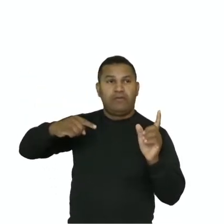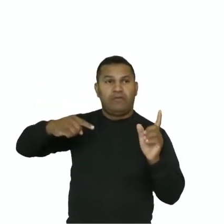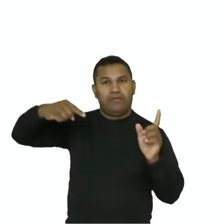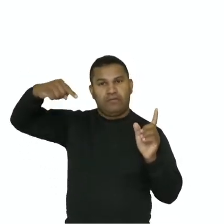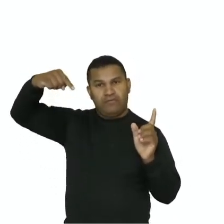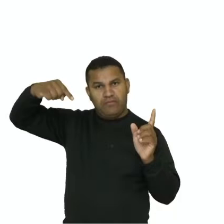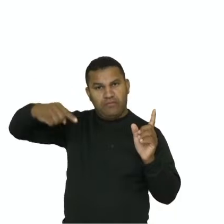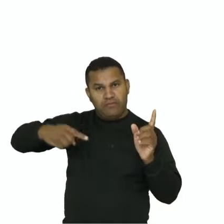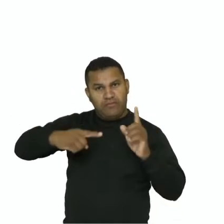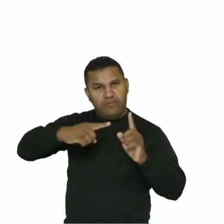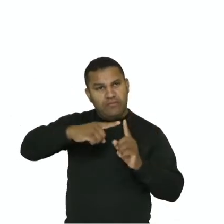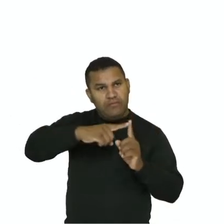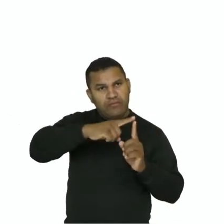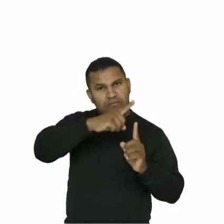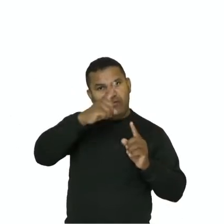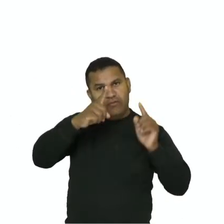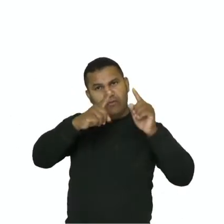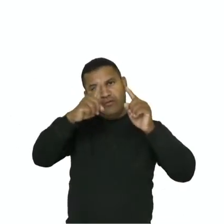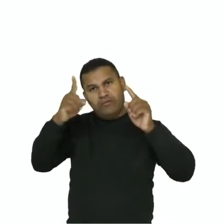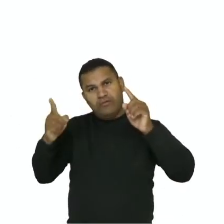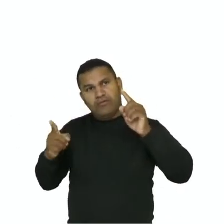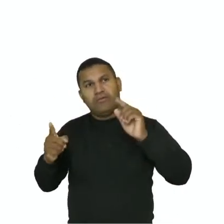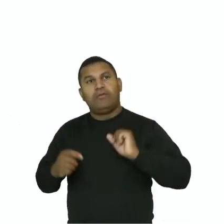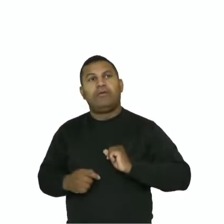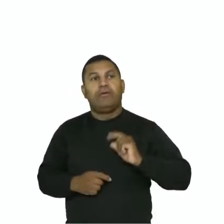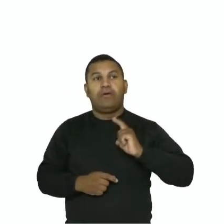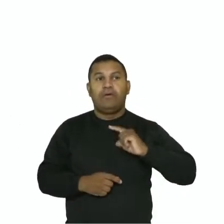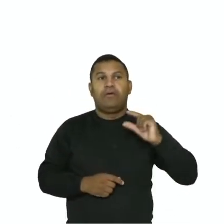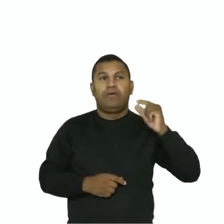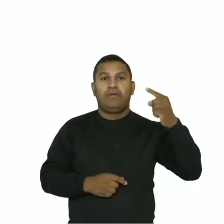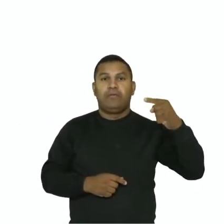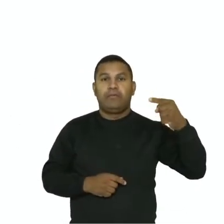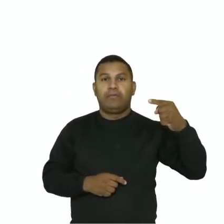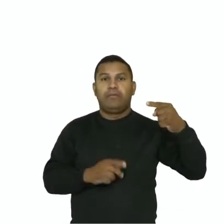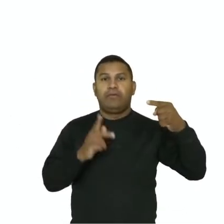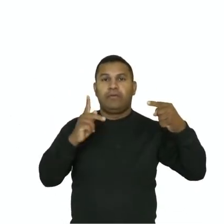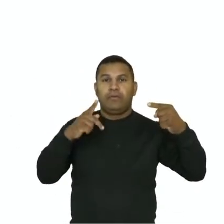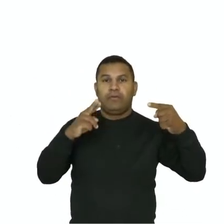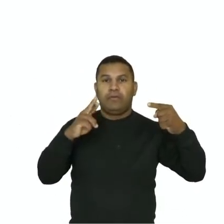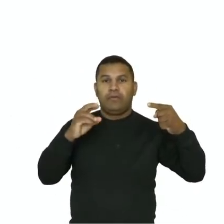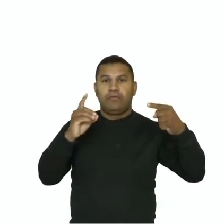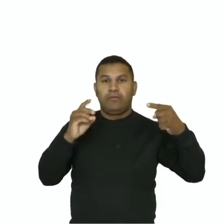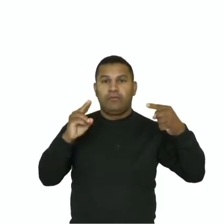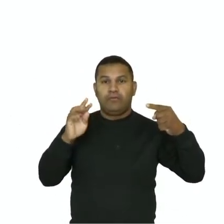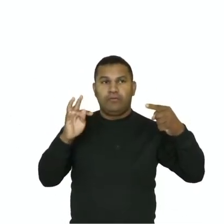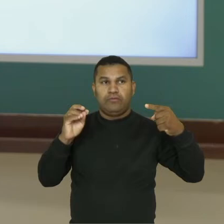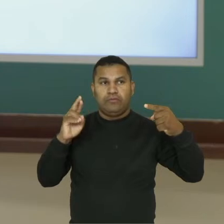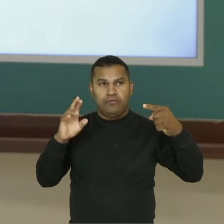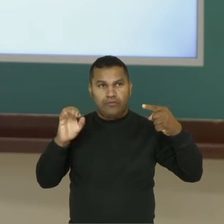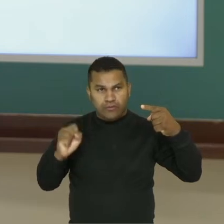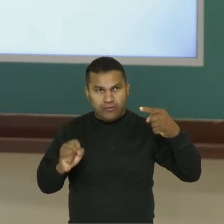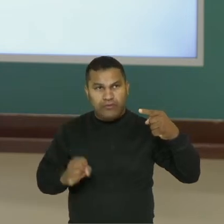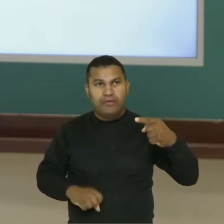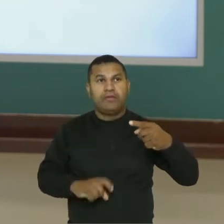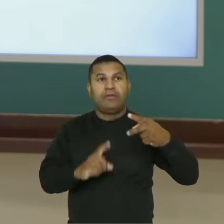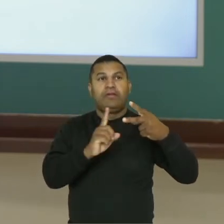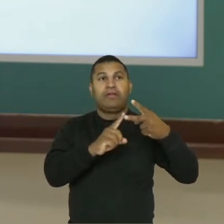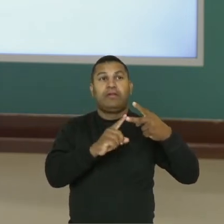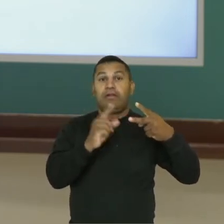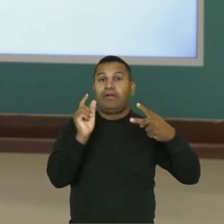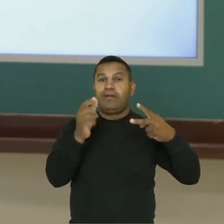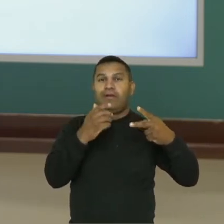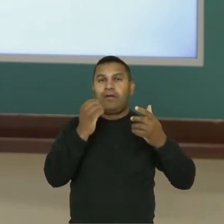entre produtores, consumidores e decompositores. Temos ali, por exemplo, sempre no início, de uma